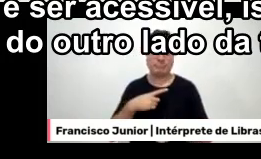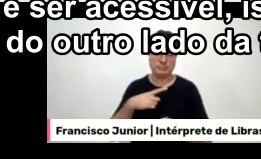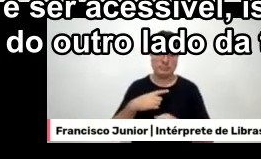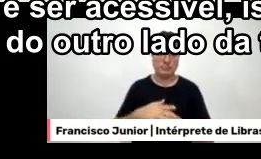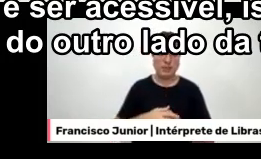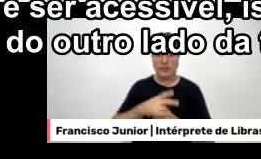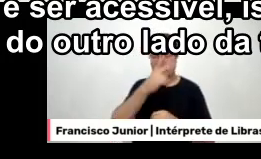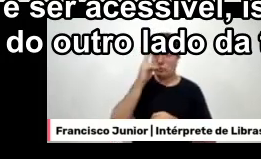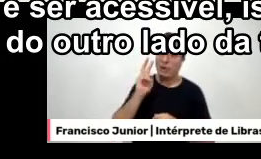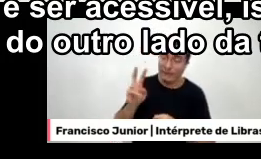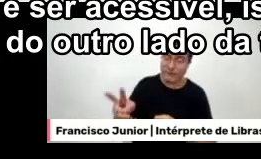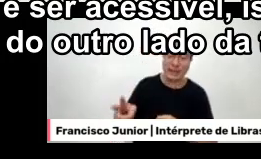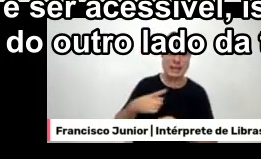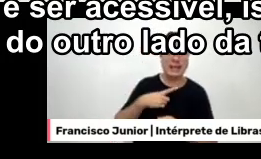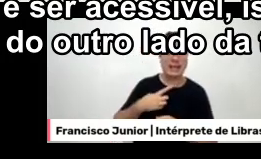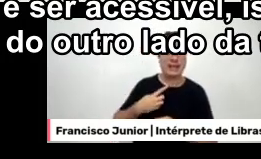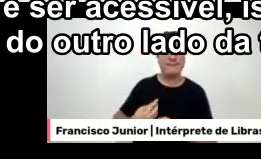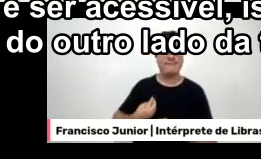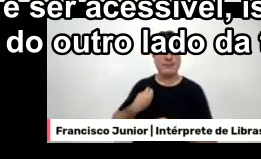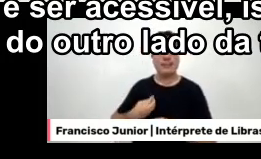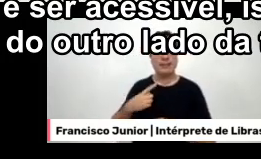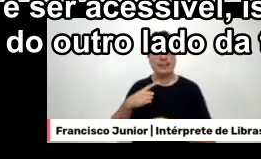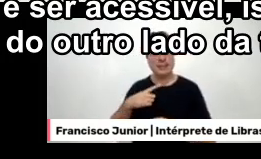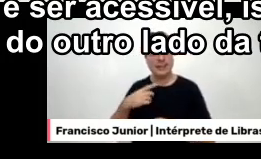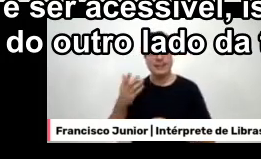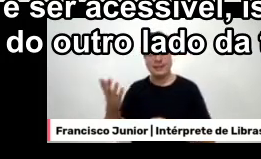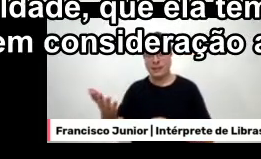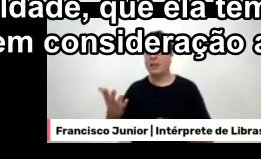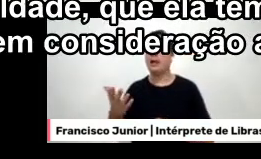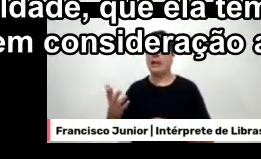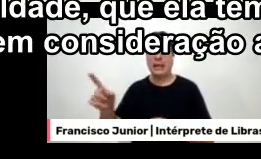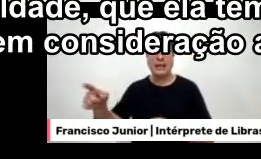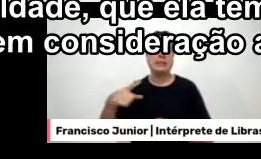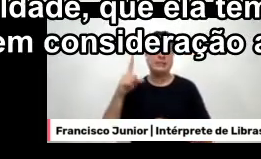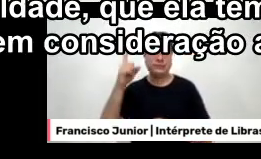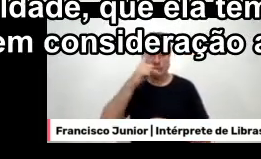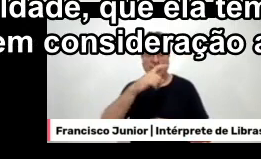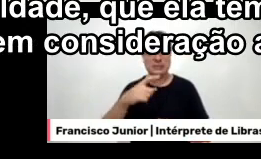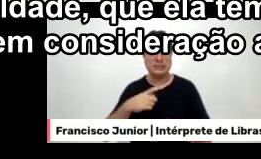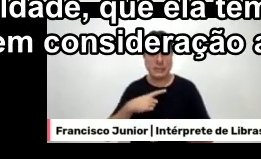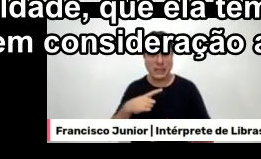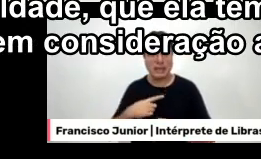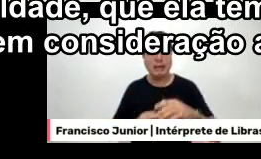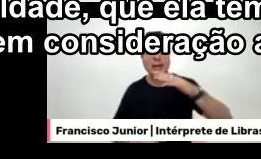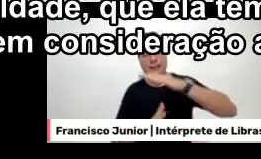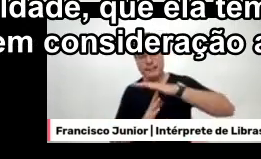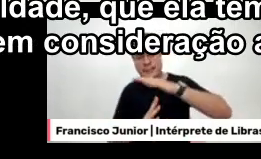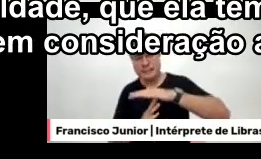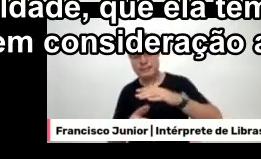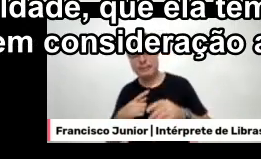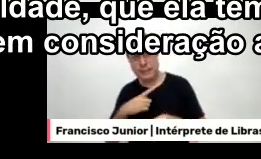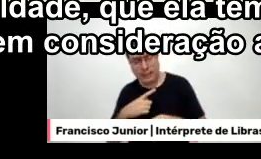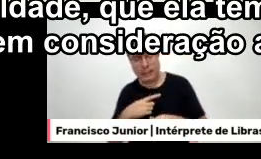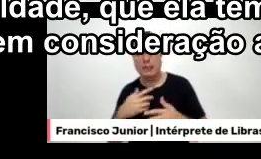notar a pessoa que está do outro lado da tela, que ela tem alguma dificuldade, que ela tem alguma limitação, isso é